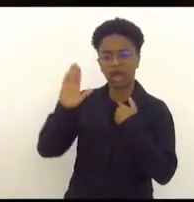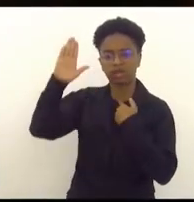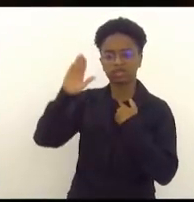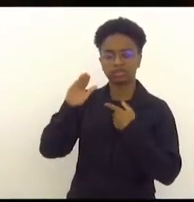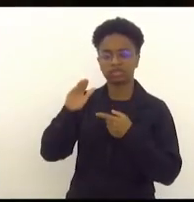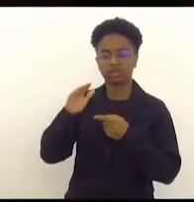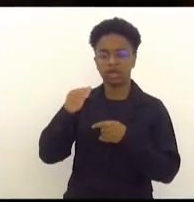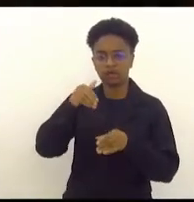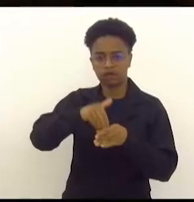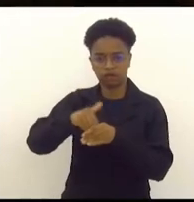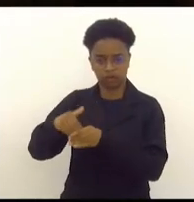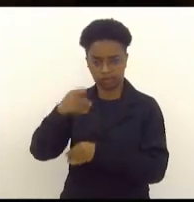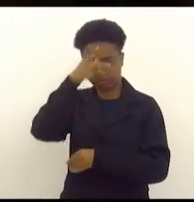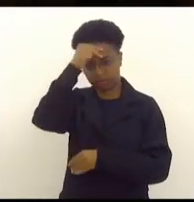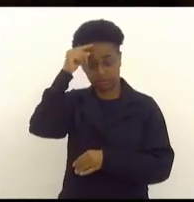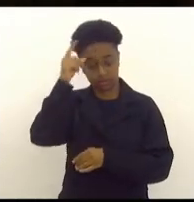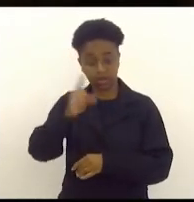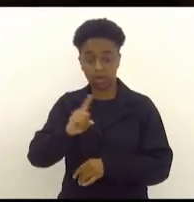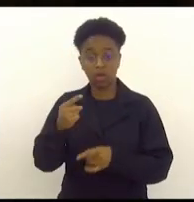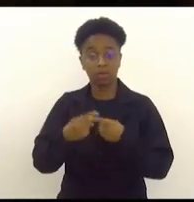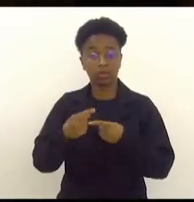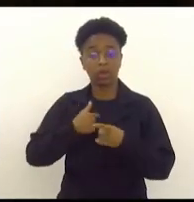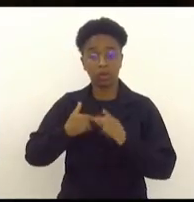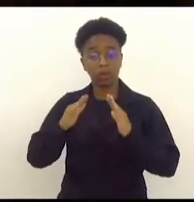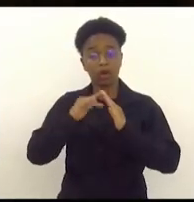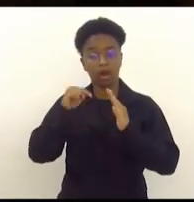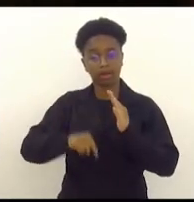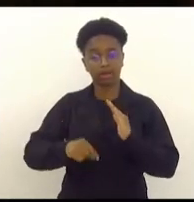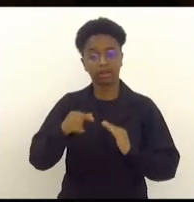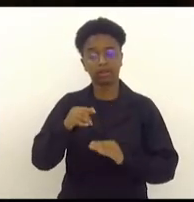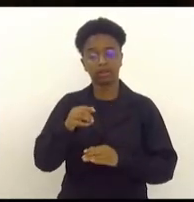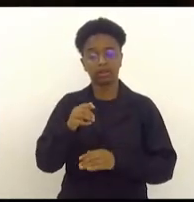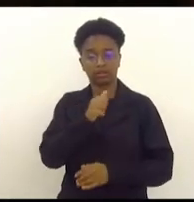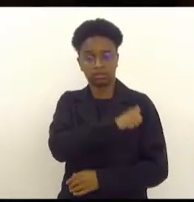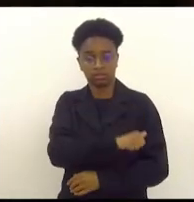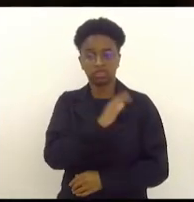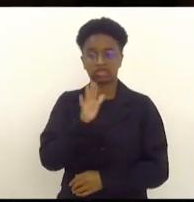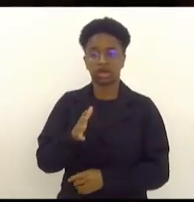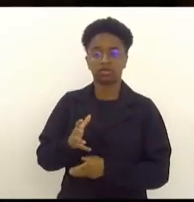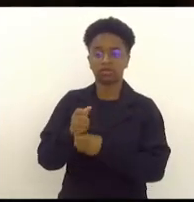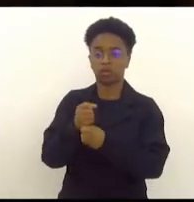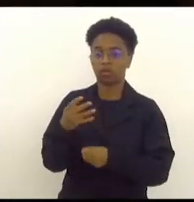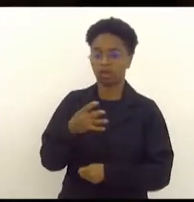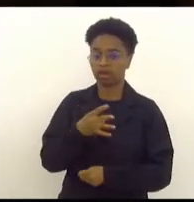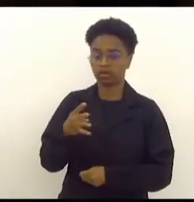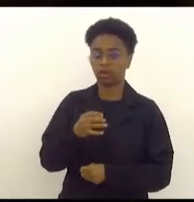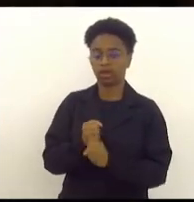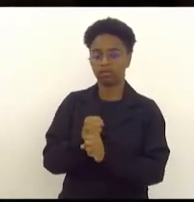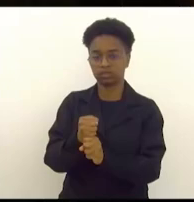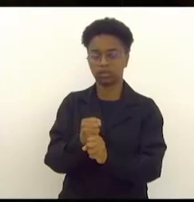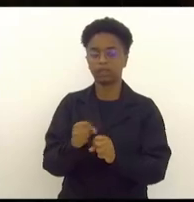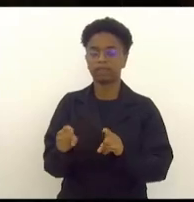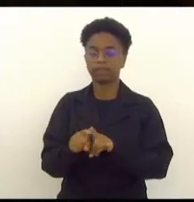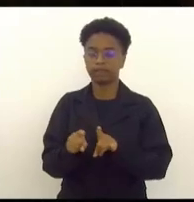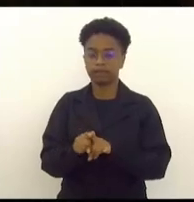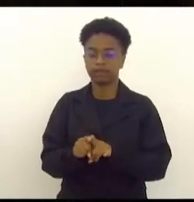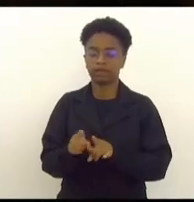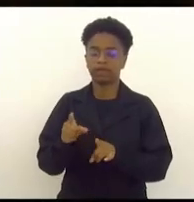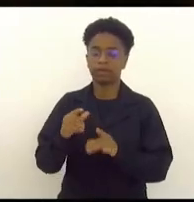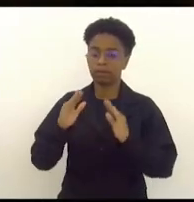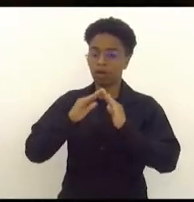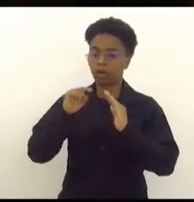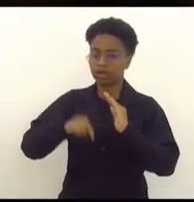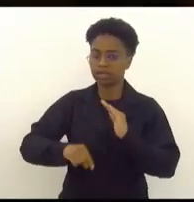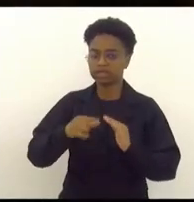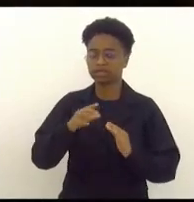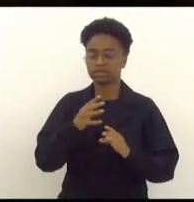dessa cidade que mora 44 anos no Rio de Janeiro que cria os filhos no Rio de Janeiro que mora nessa cidade teve uma votação expressiva